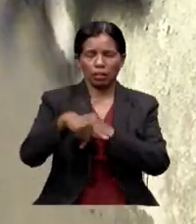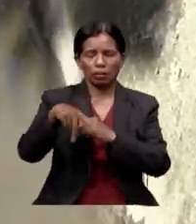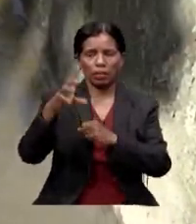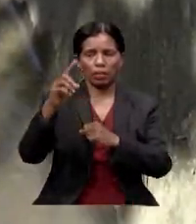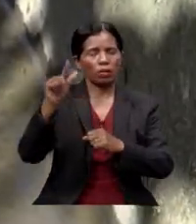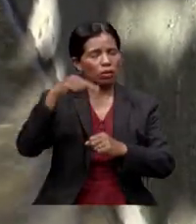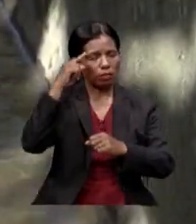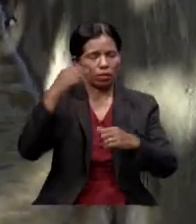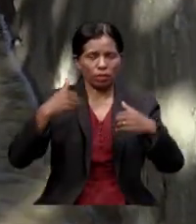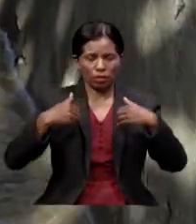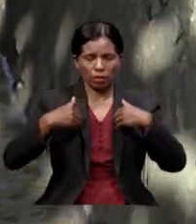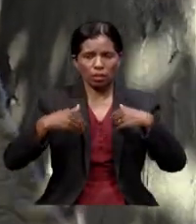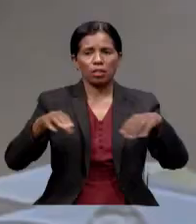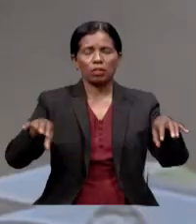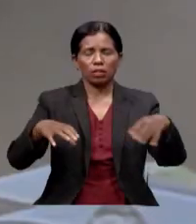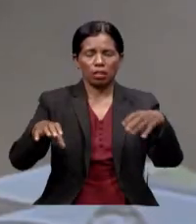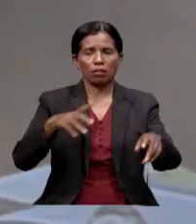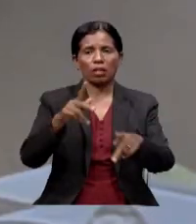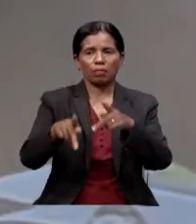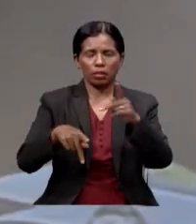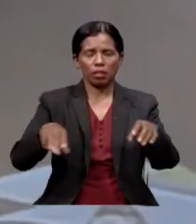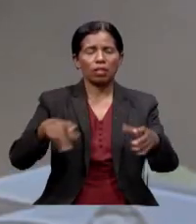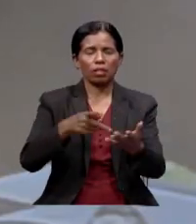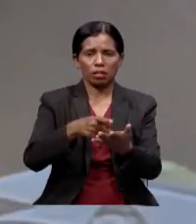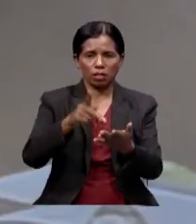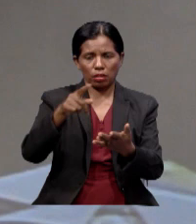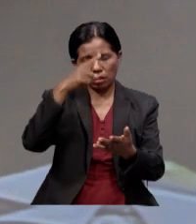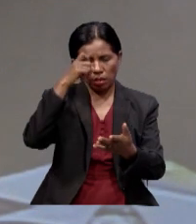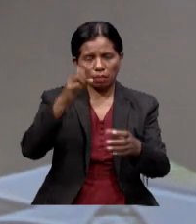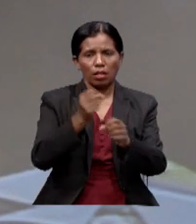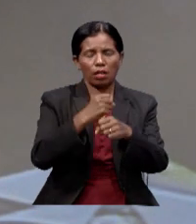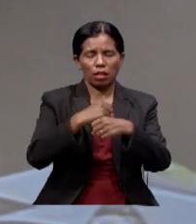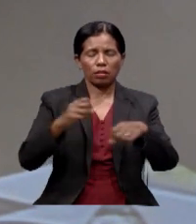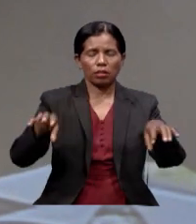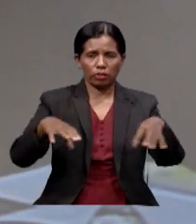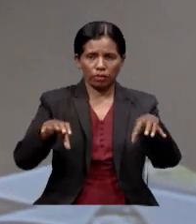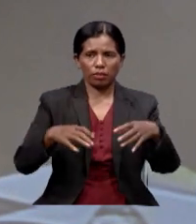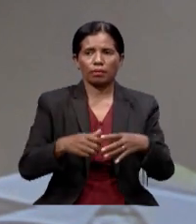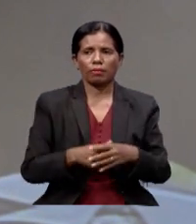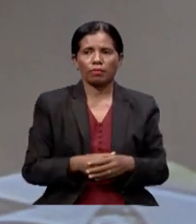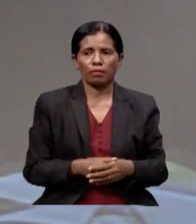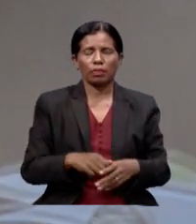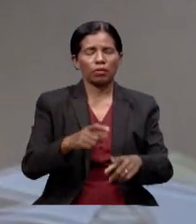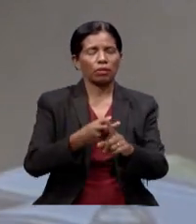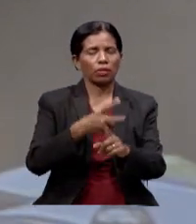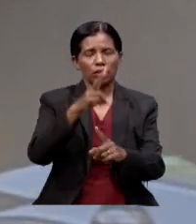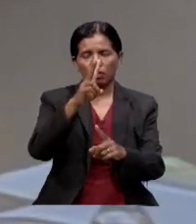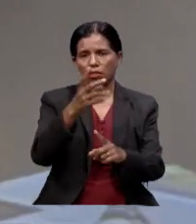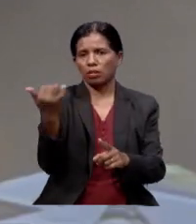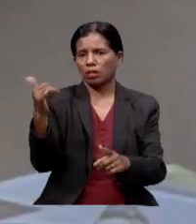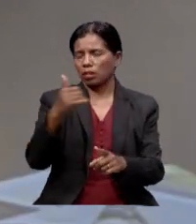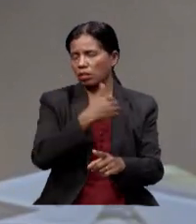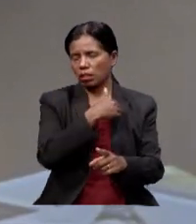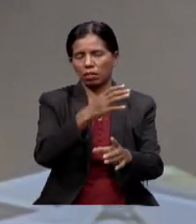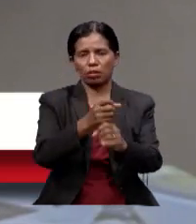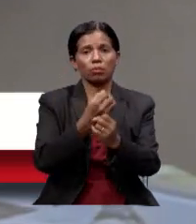obrigação atu selo funcionário sira ni salário tamba funcionário sira hala o na sira ni aknar. Era ba fulan ruana sira kusi musira ni salar.